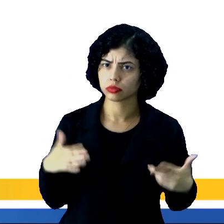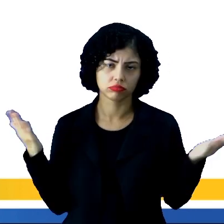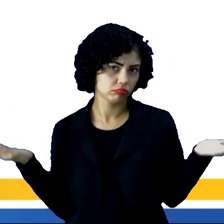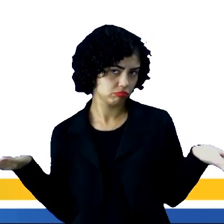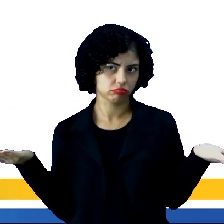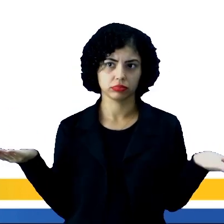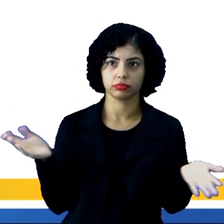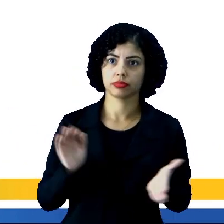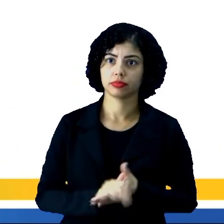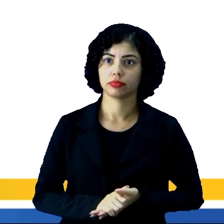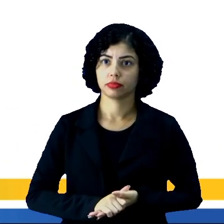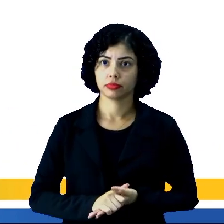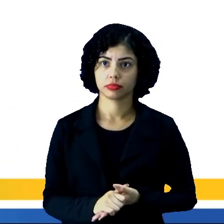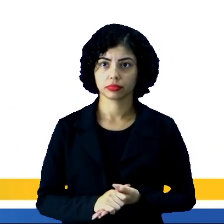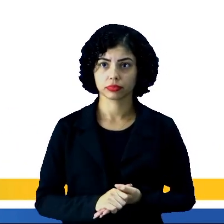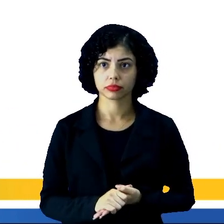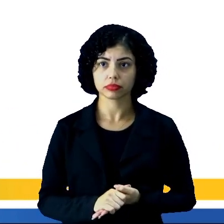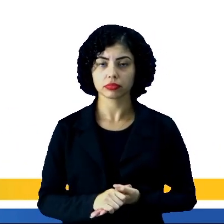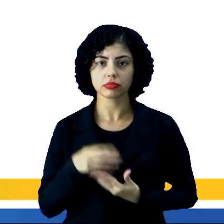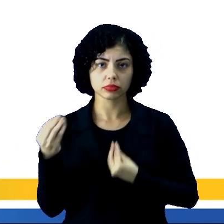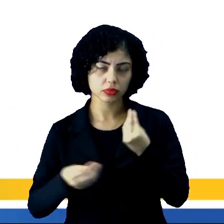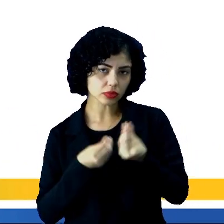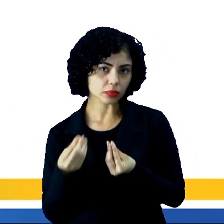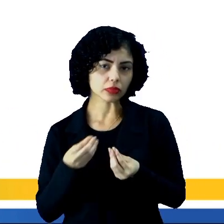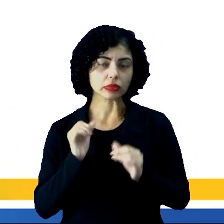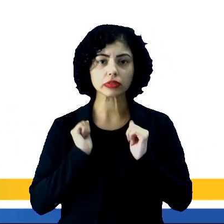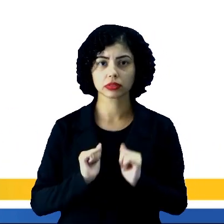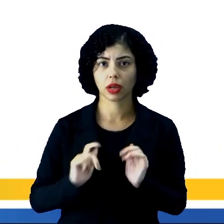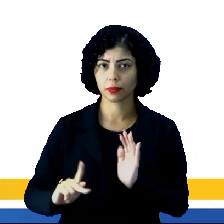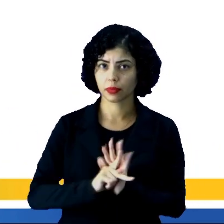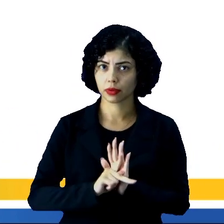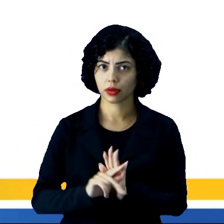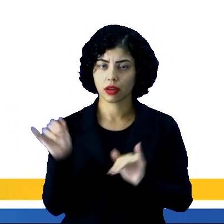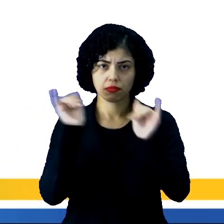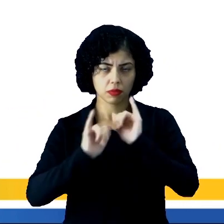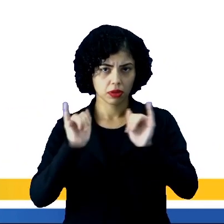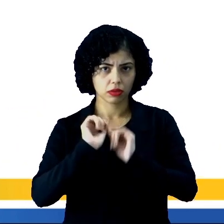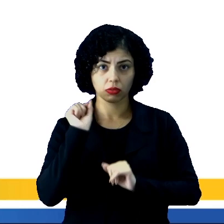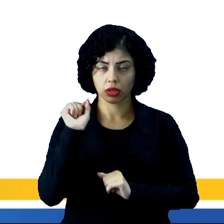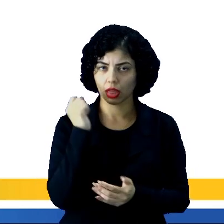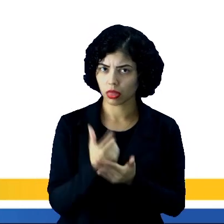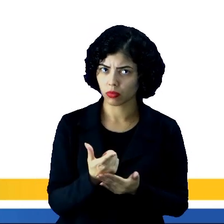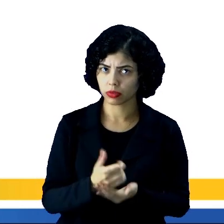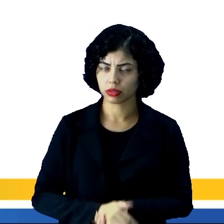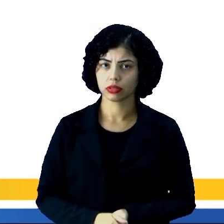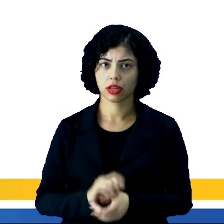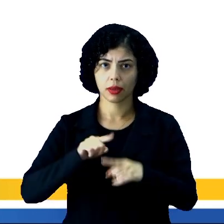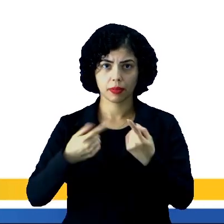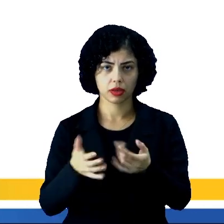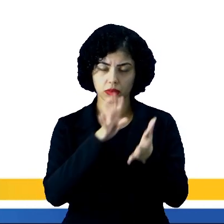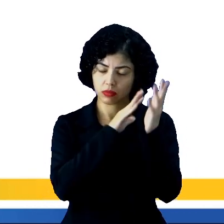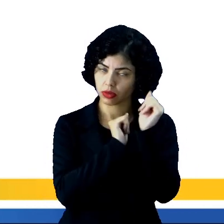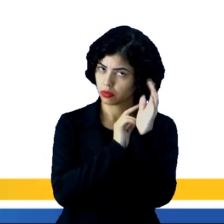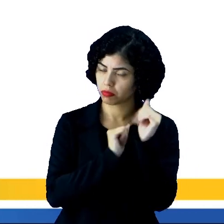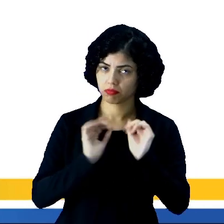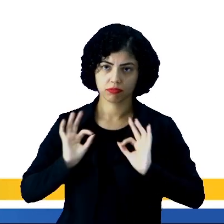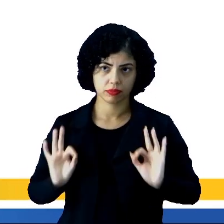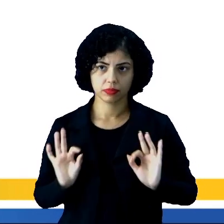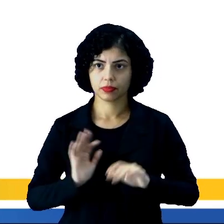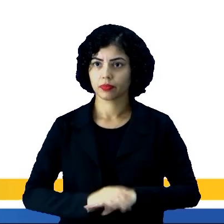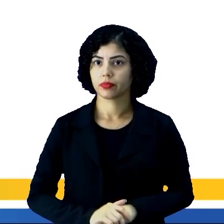não dá né então não tem como você deixar de colocar uma informação do que que ele compra Agora dormir é dormir